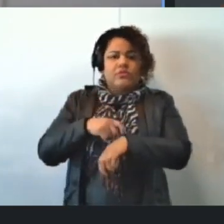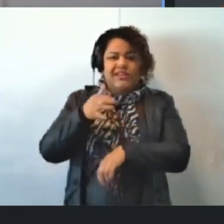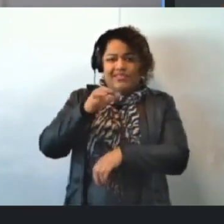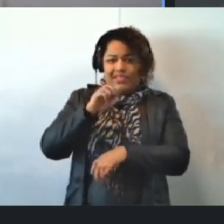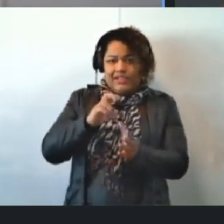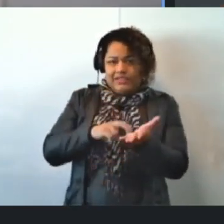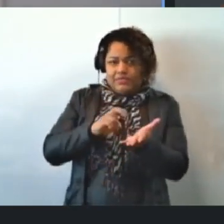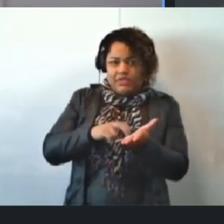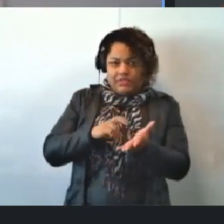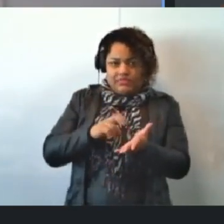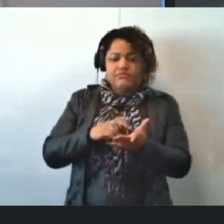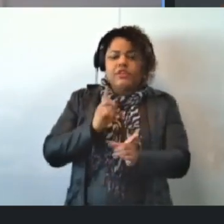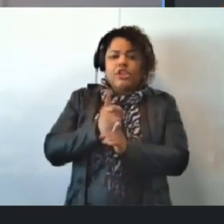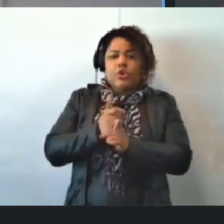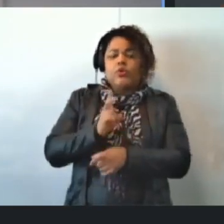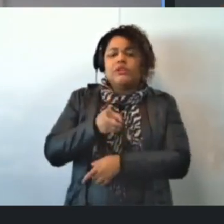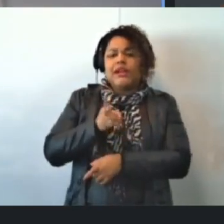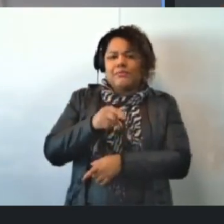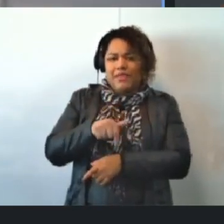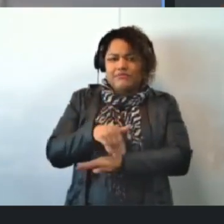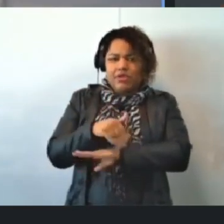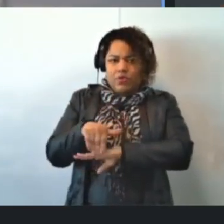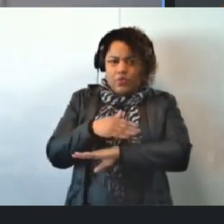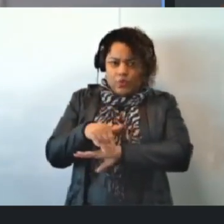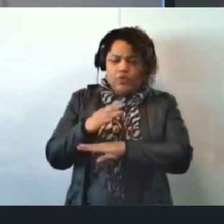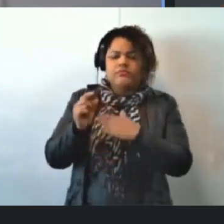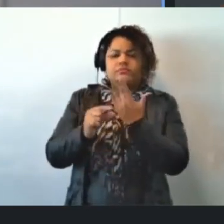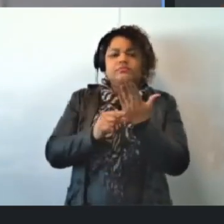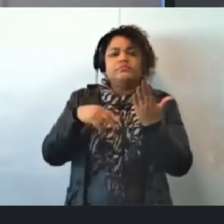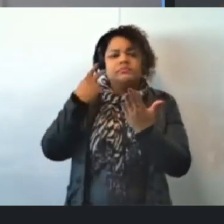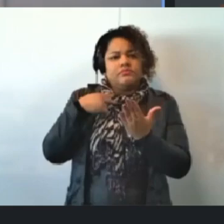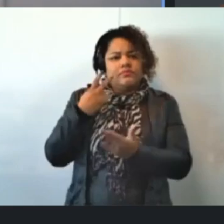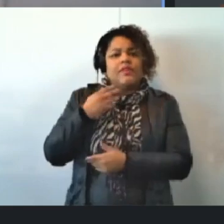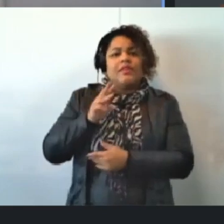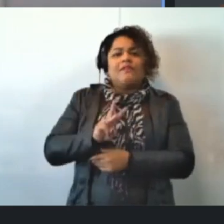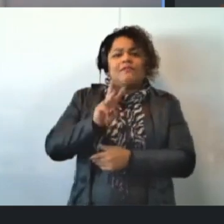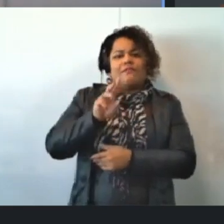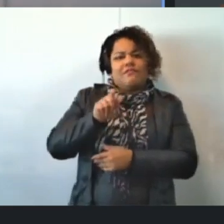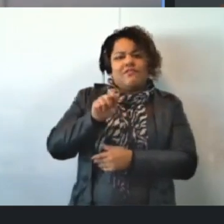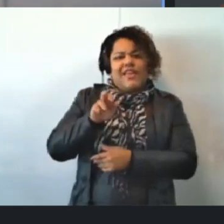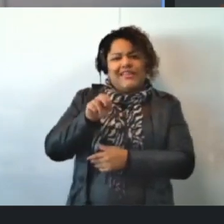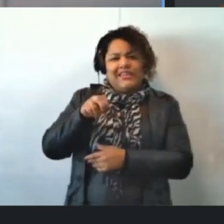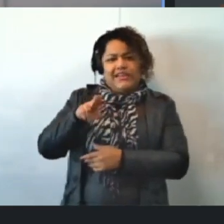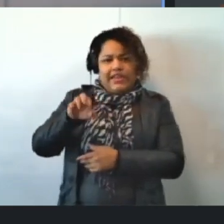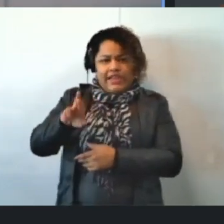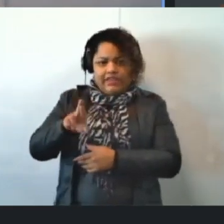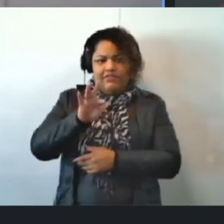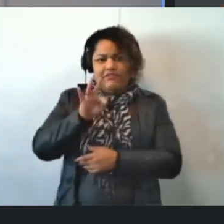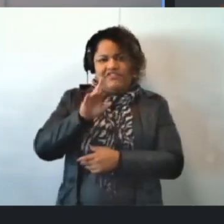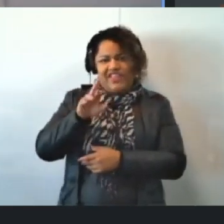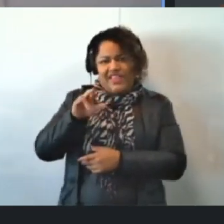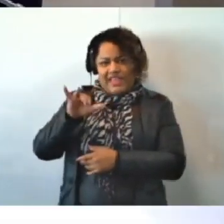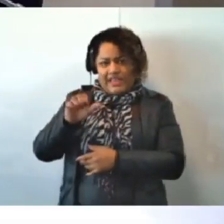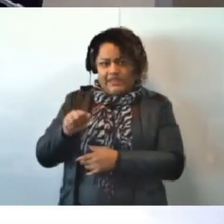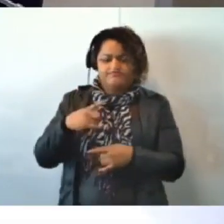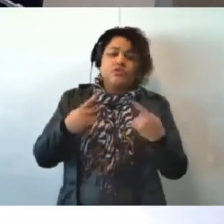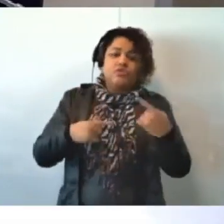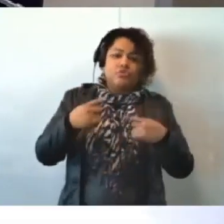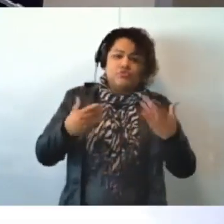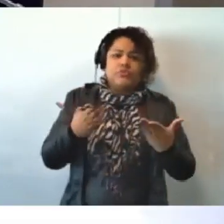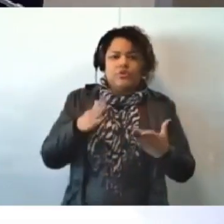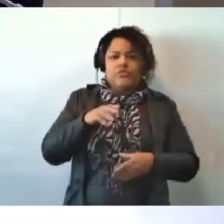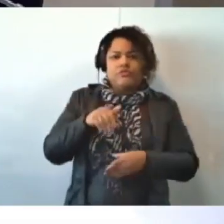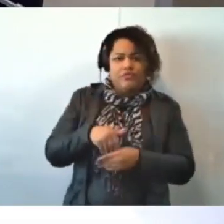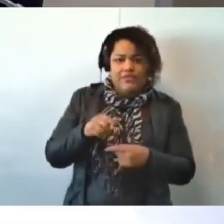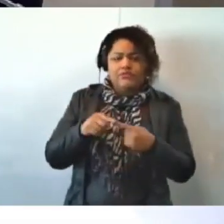número 279, de autoria do vereador Wagner Ferreira. Em discussão, em votação, como voto, vereador Preto. De